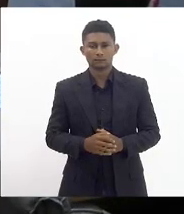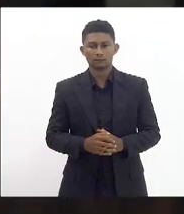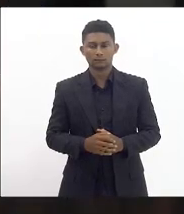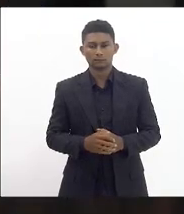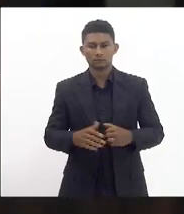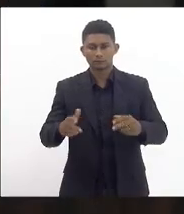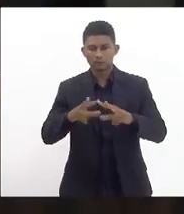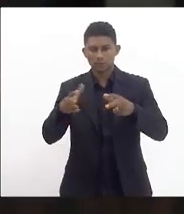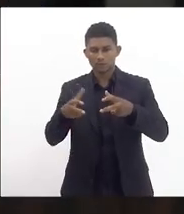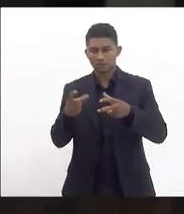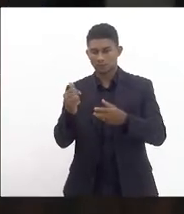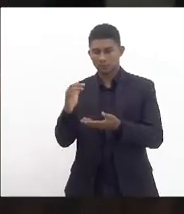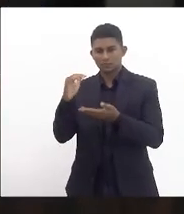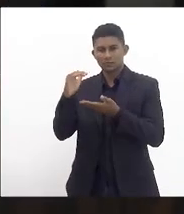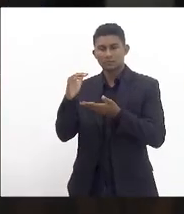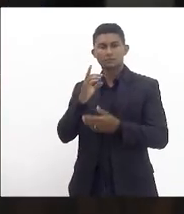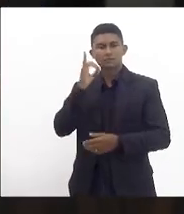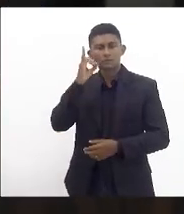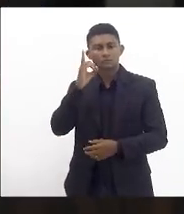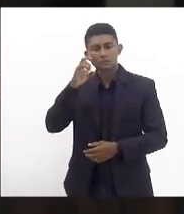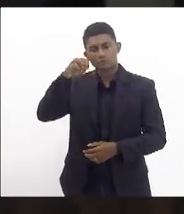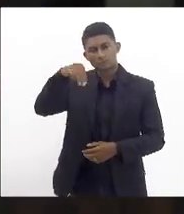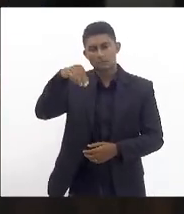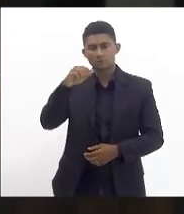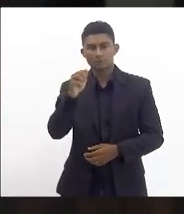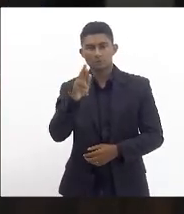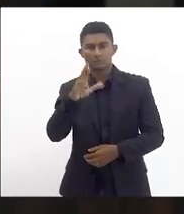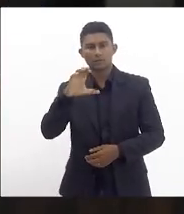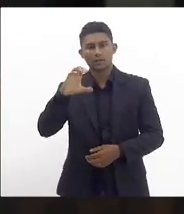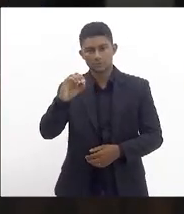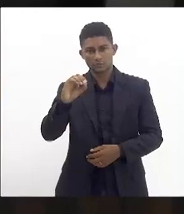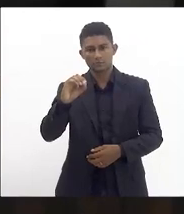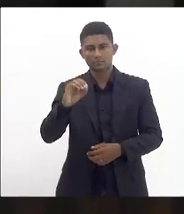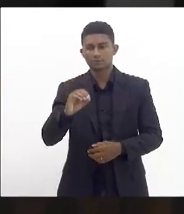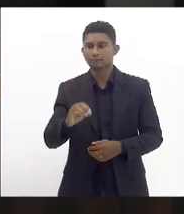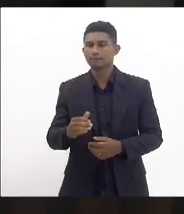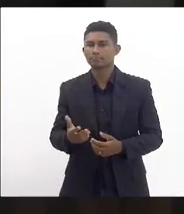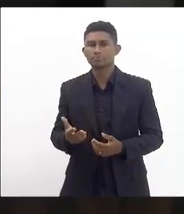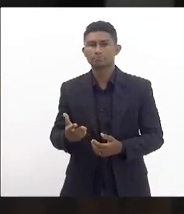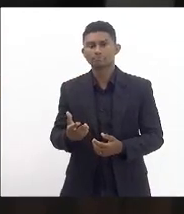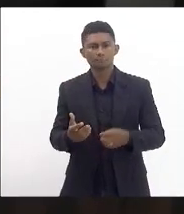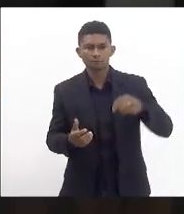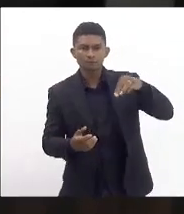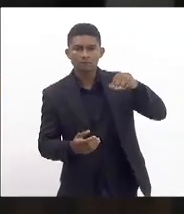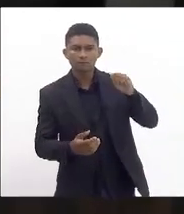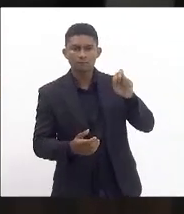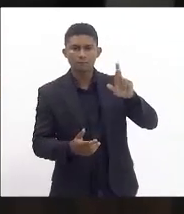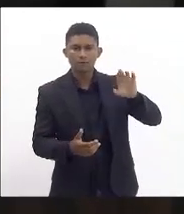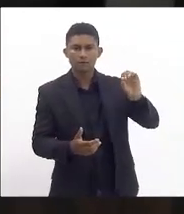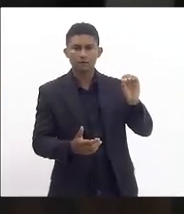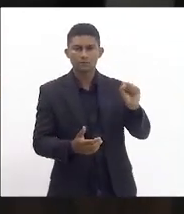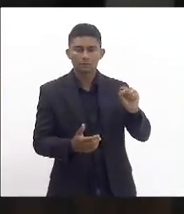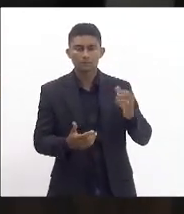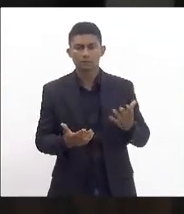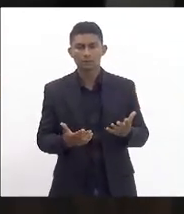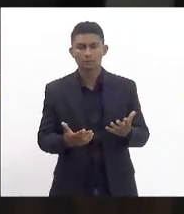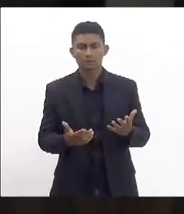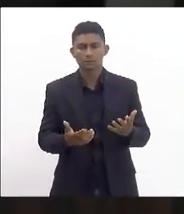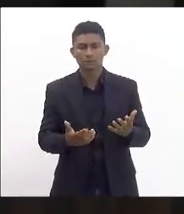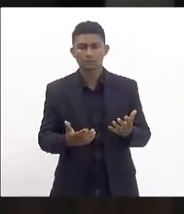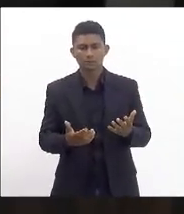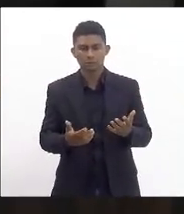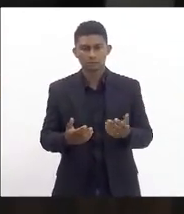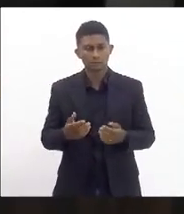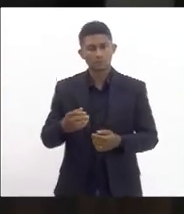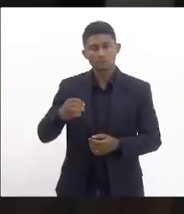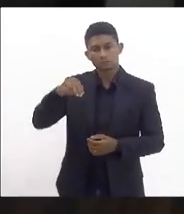Pela comissão de orçamento, deputado Márcio Canella. Deputado Márcio Canella, deputado Marcos Miller, deputado Marcos